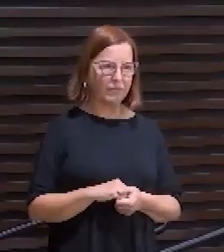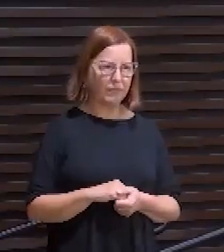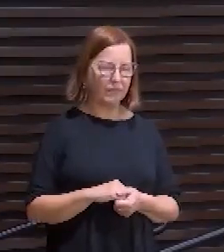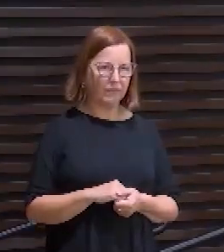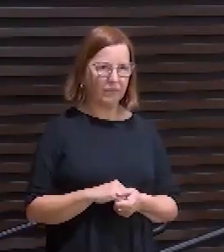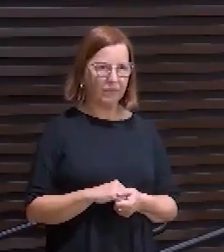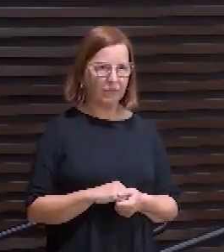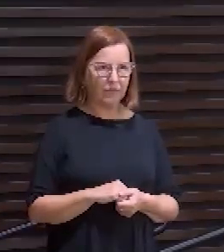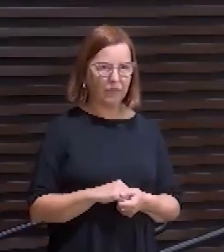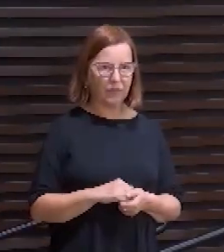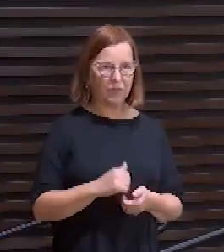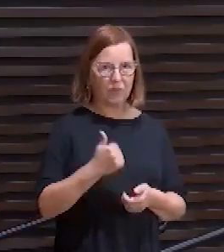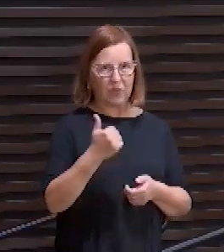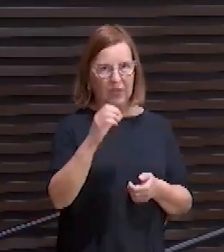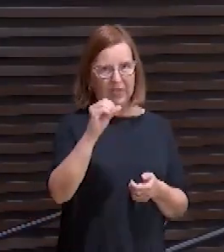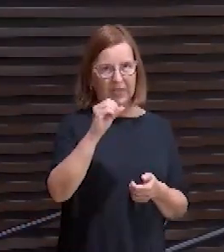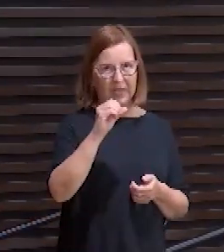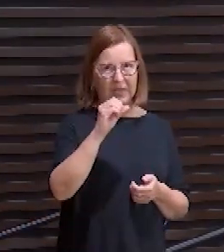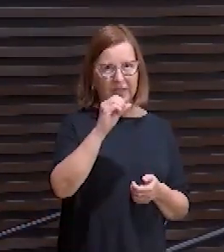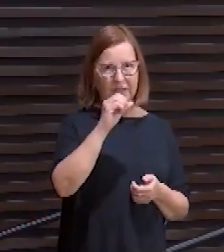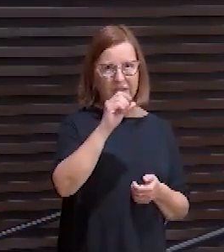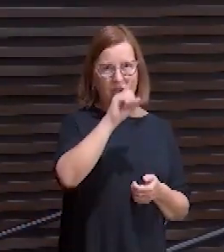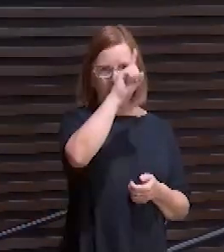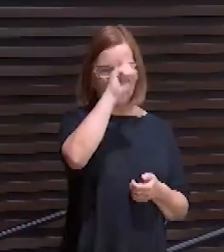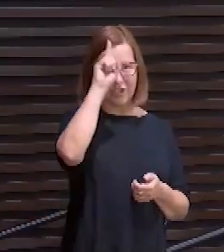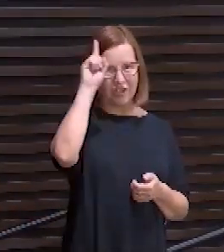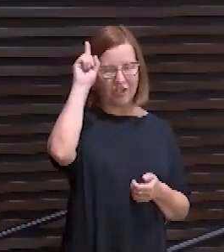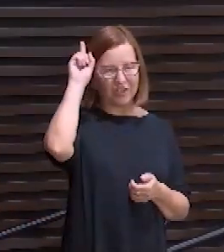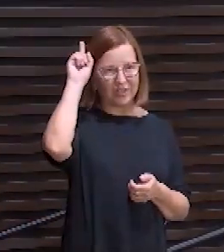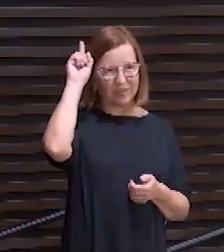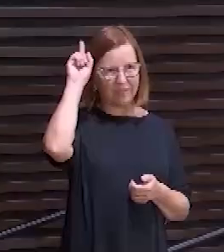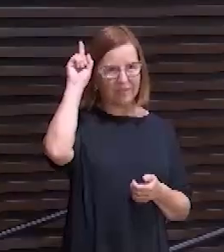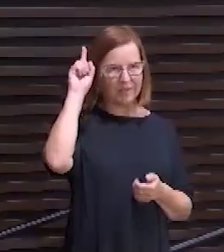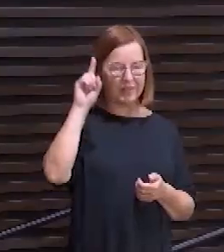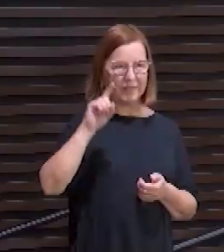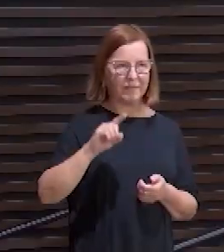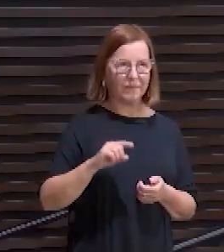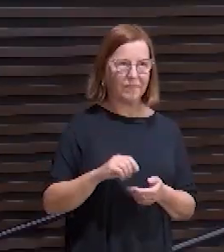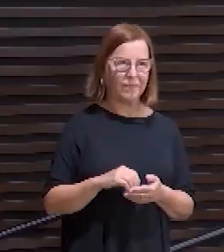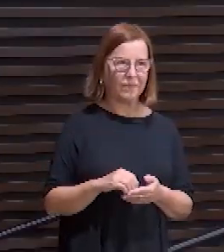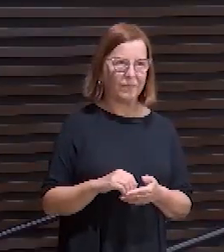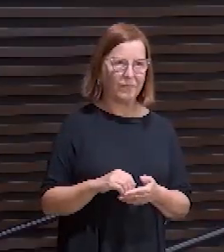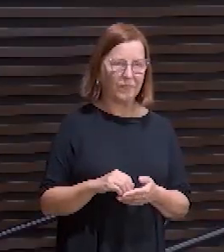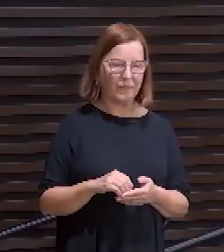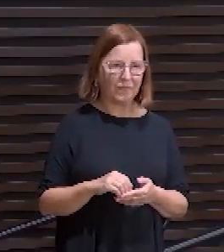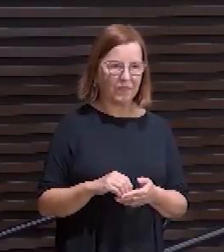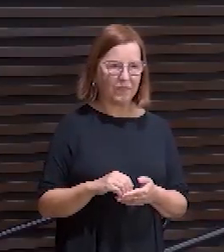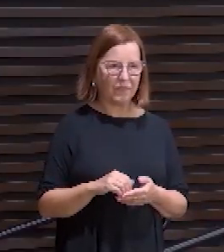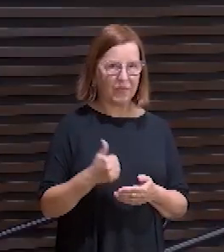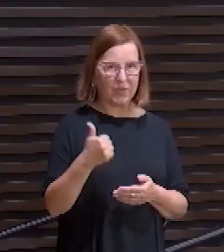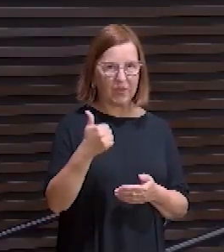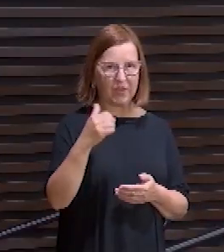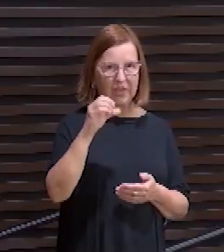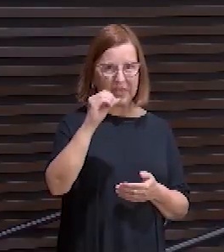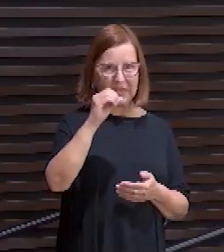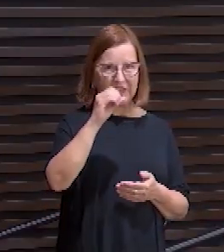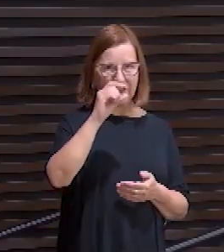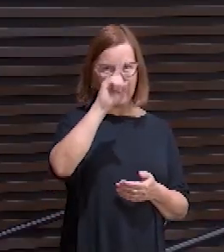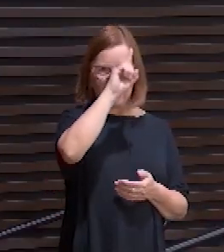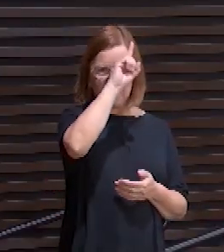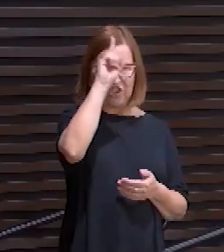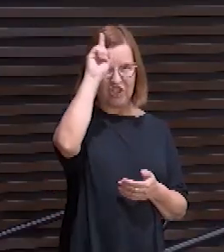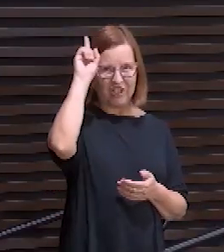Os 10 chifres, a gente vai ver um pouco mais para frente, mas eu já vou antecipar a interpretação aqui. Os 10 chifres. Chifre na